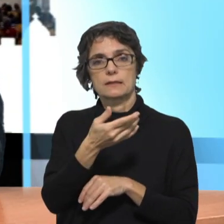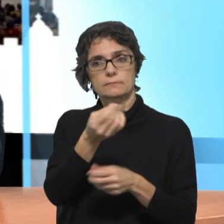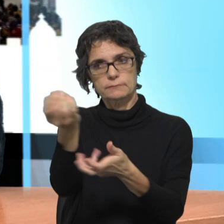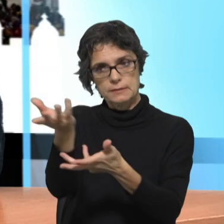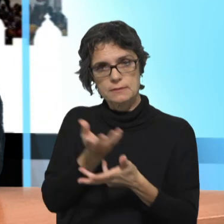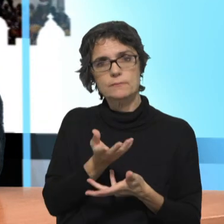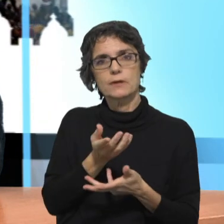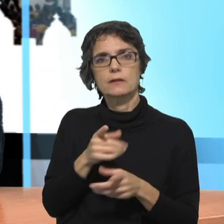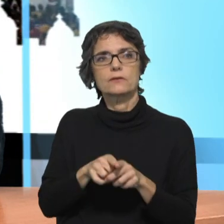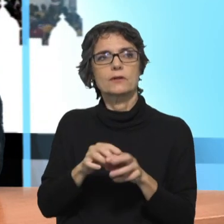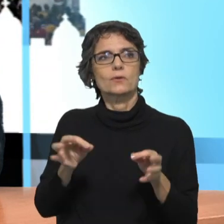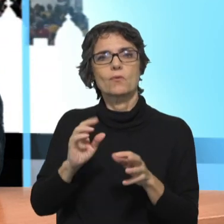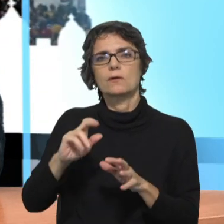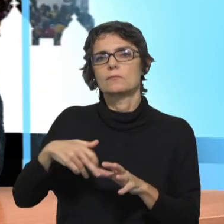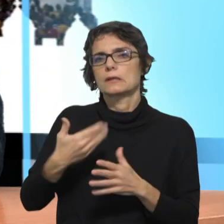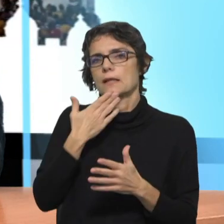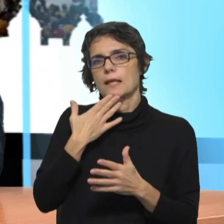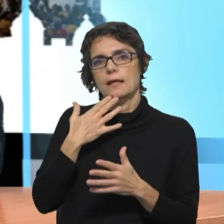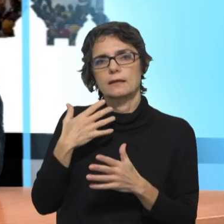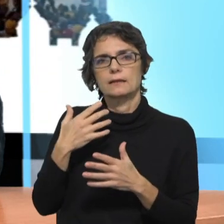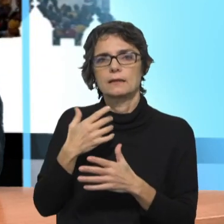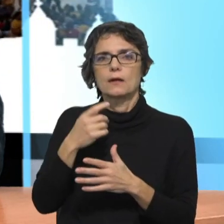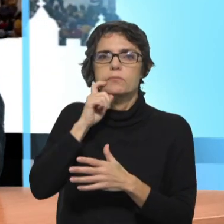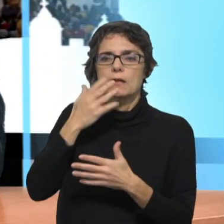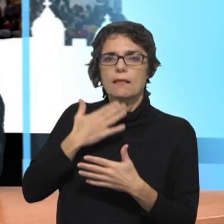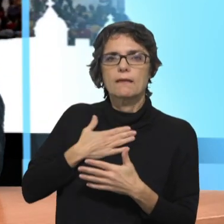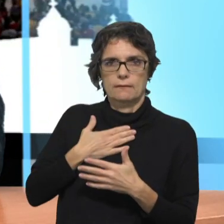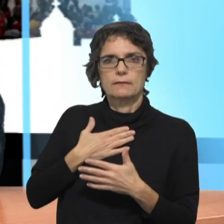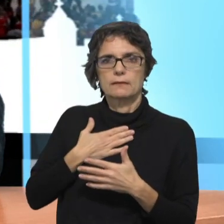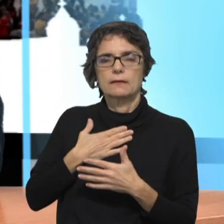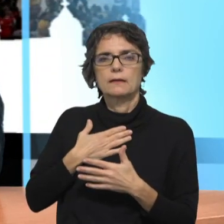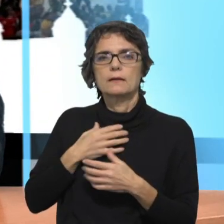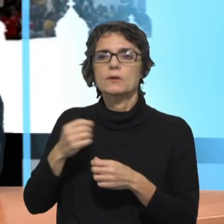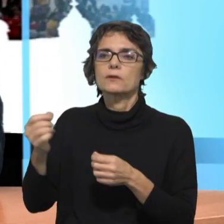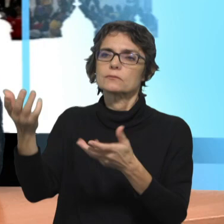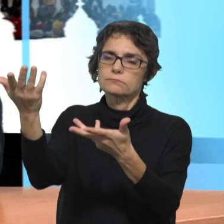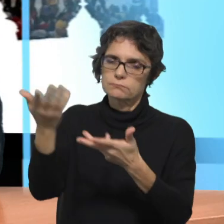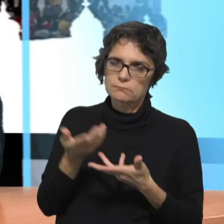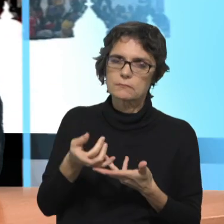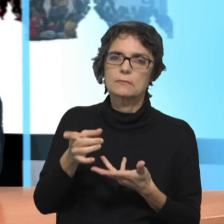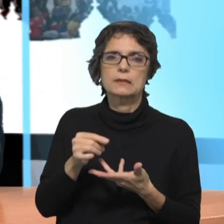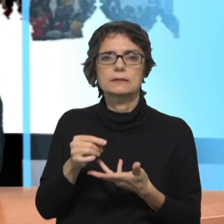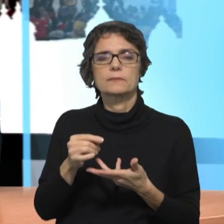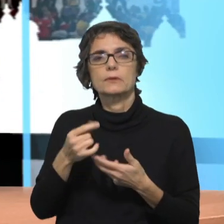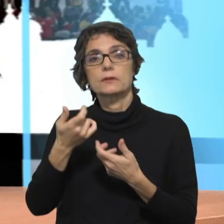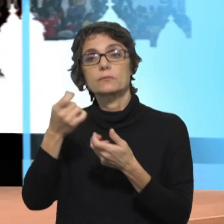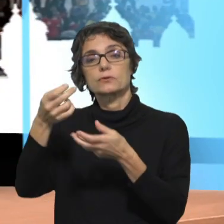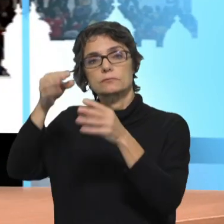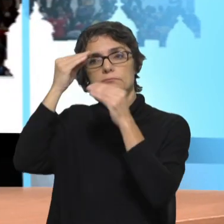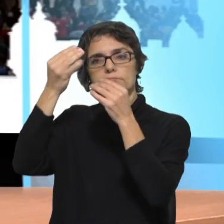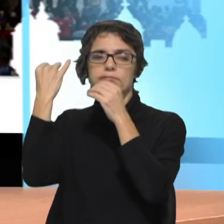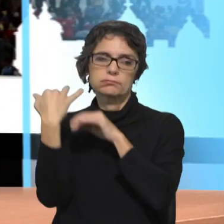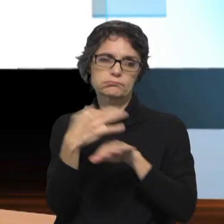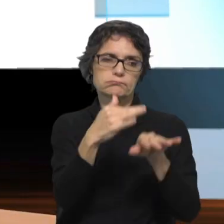um tesouro, como um guardião, não só a acolher, mas também a transmitir.